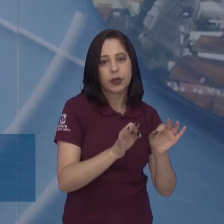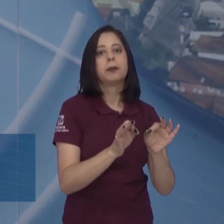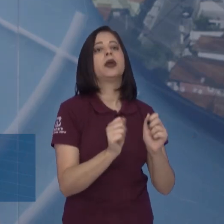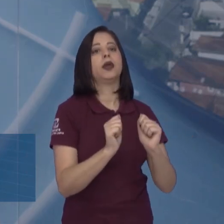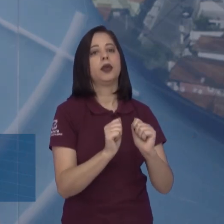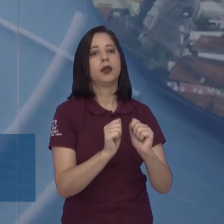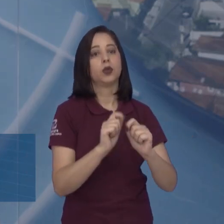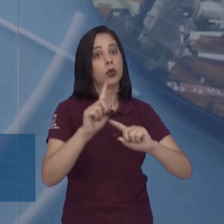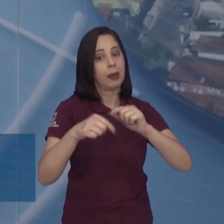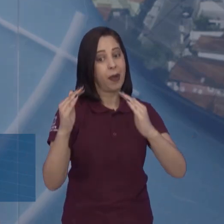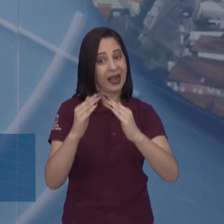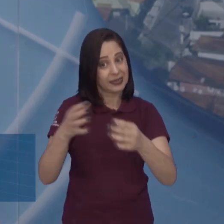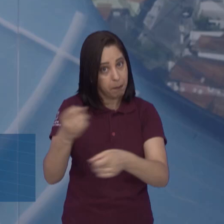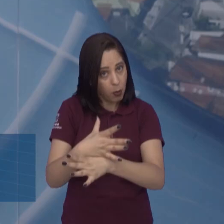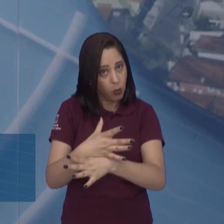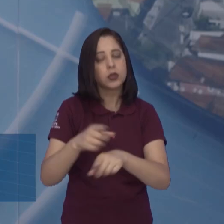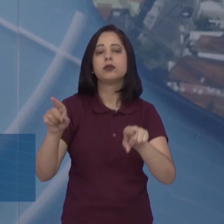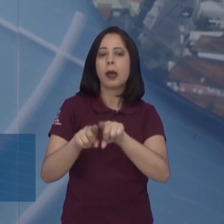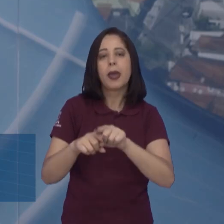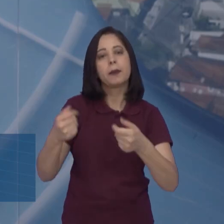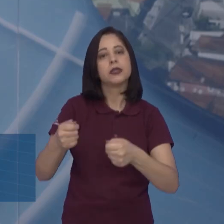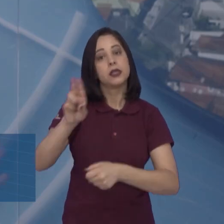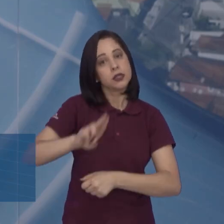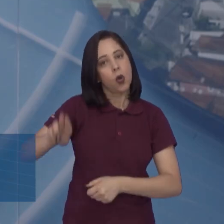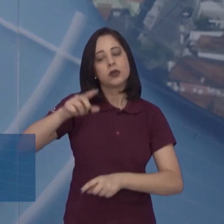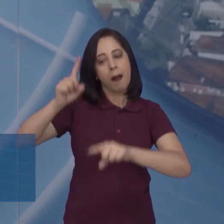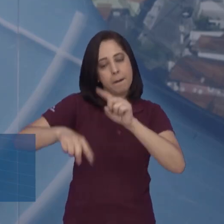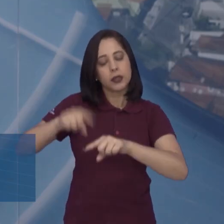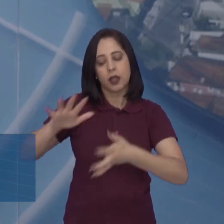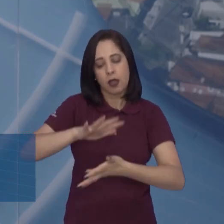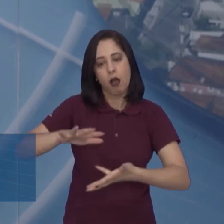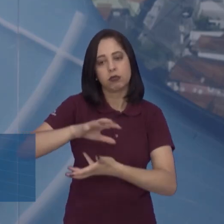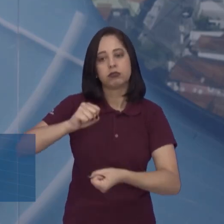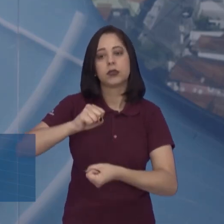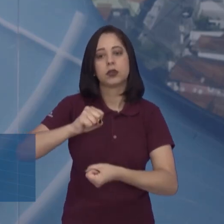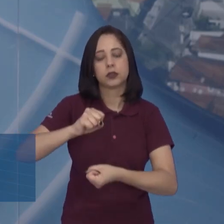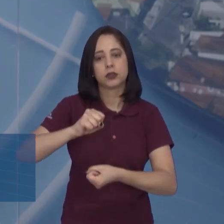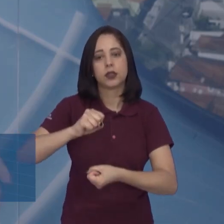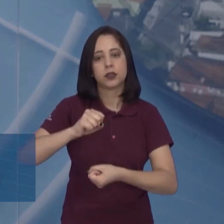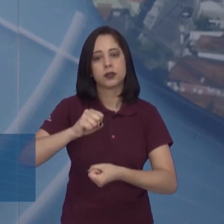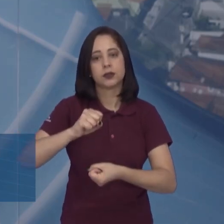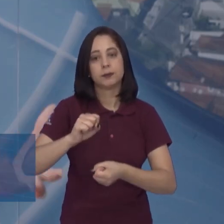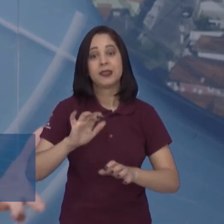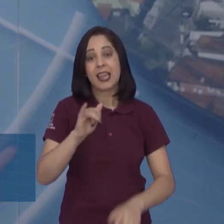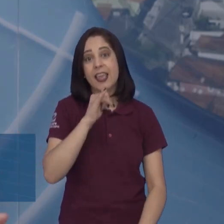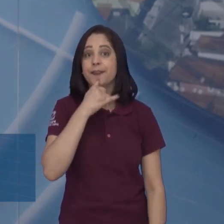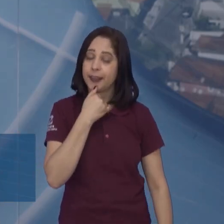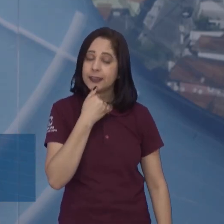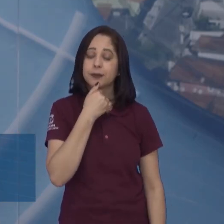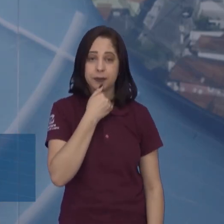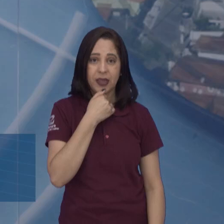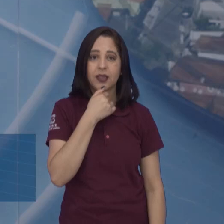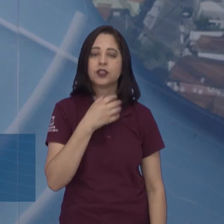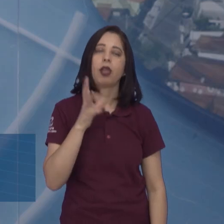depois da obra também, e é um assunto que está cada vez com mais força, né? Infelizmente, demorou, né, para